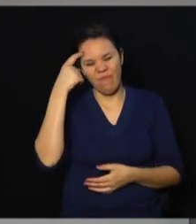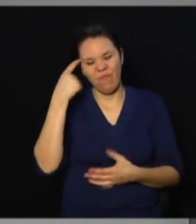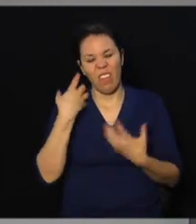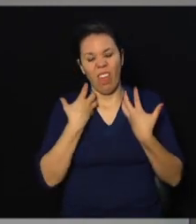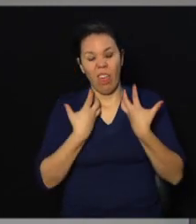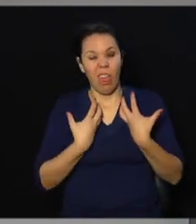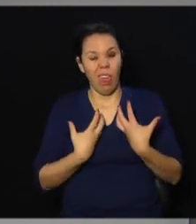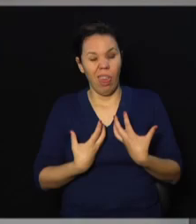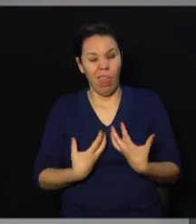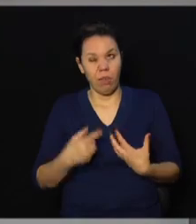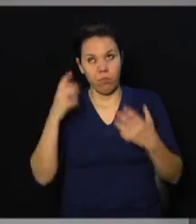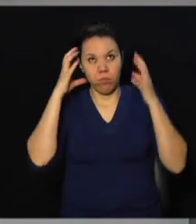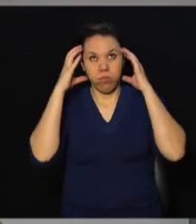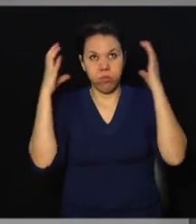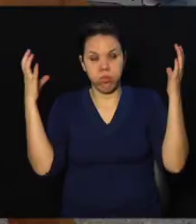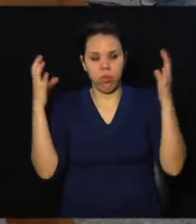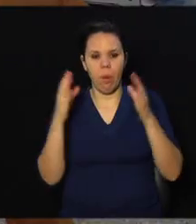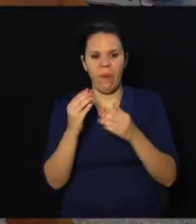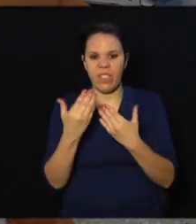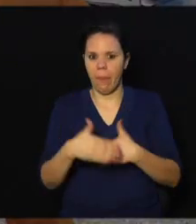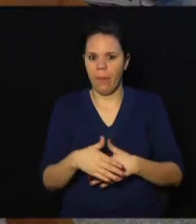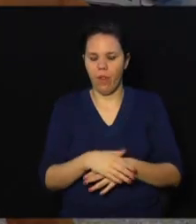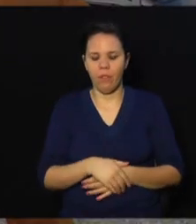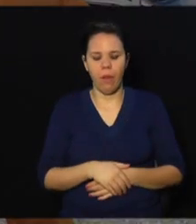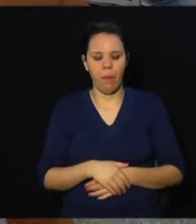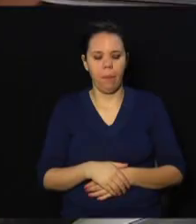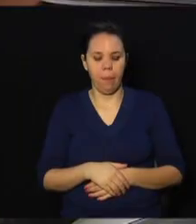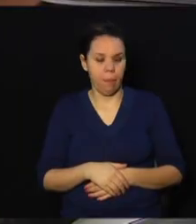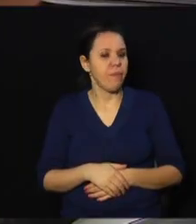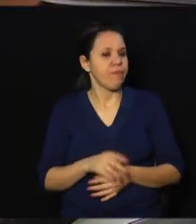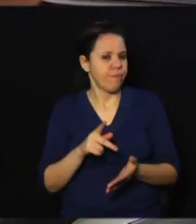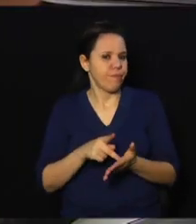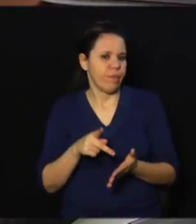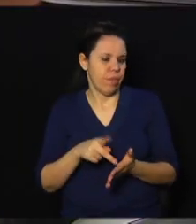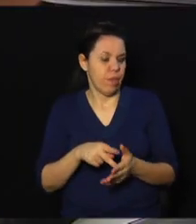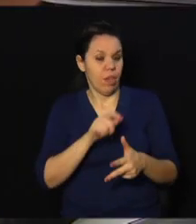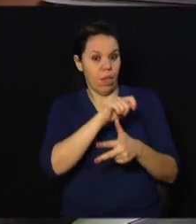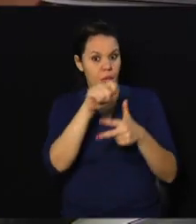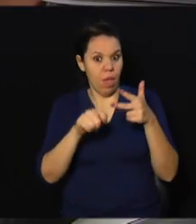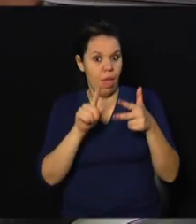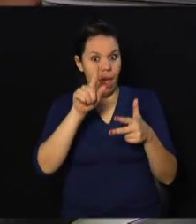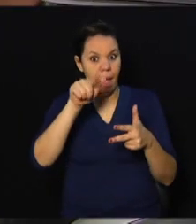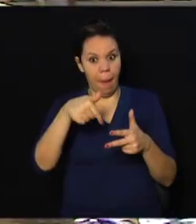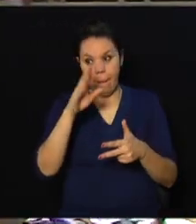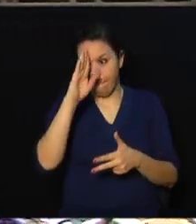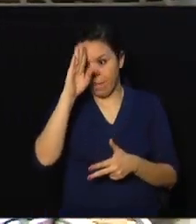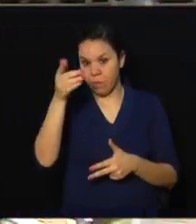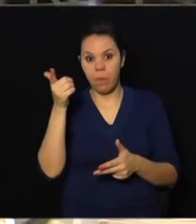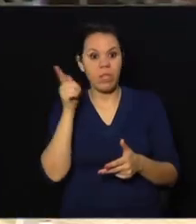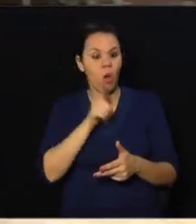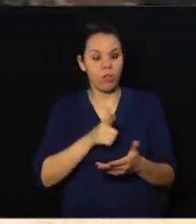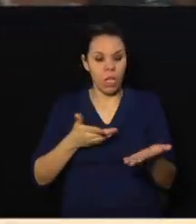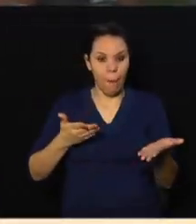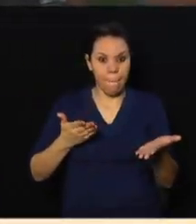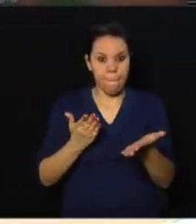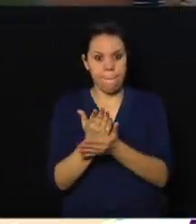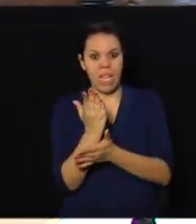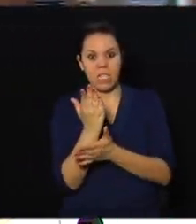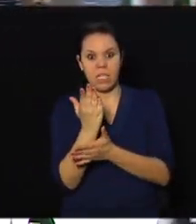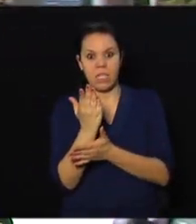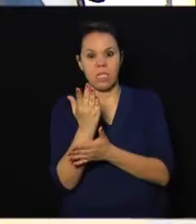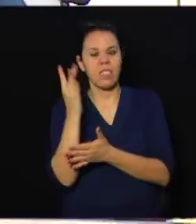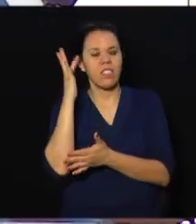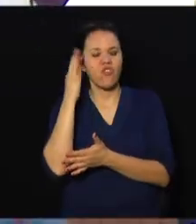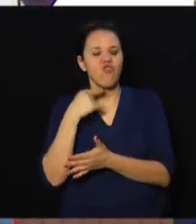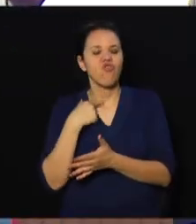desgastado fisicamente até para fazer a prova. E não é para menos. O Enem é a chave principal para abrir as portas de um